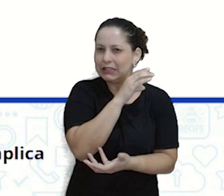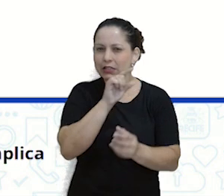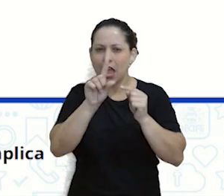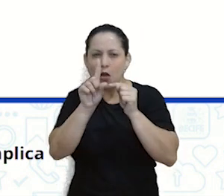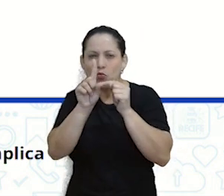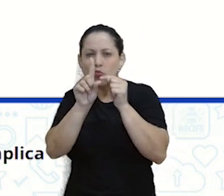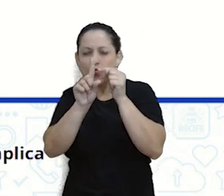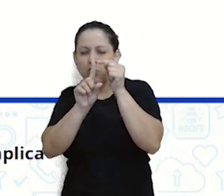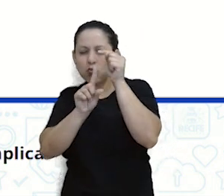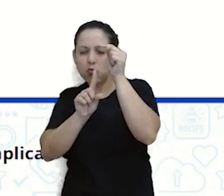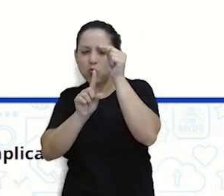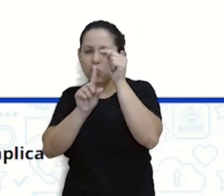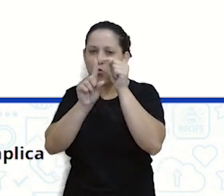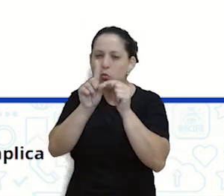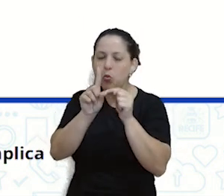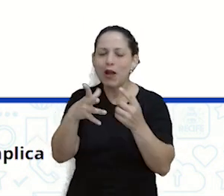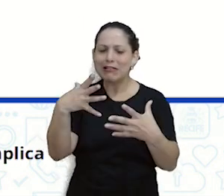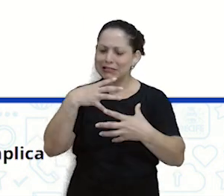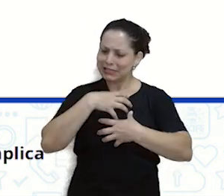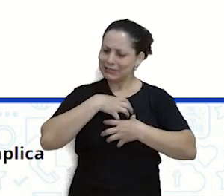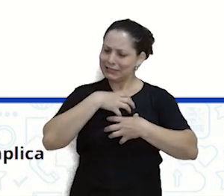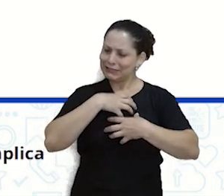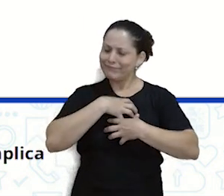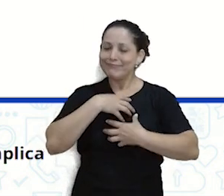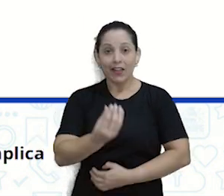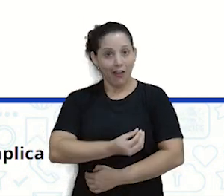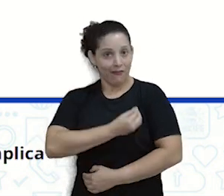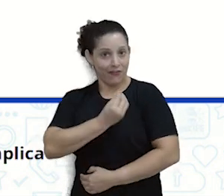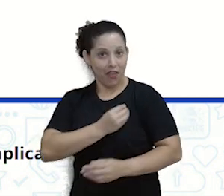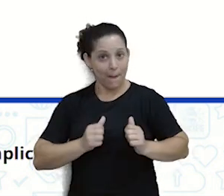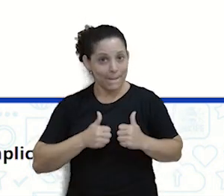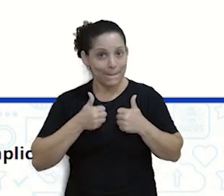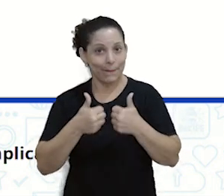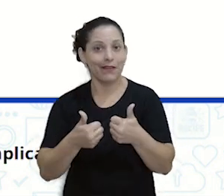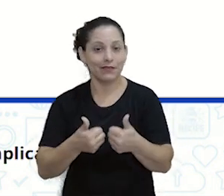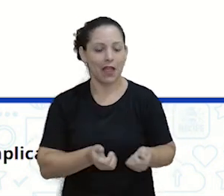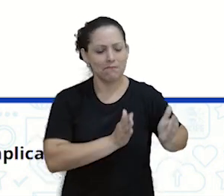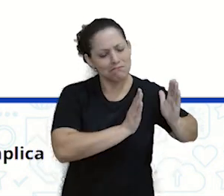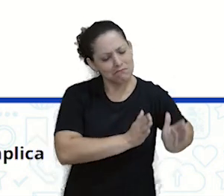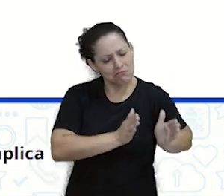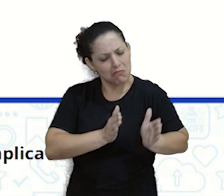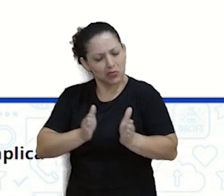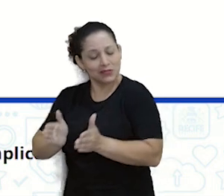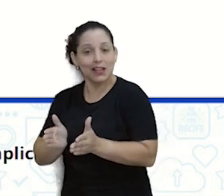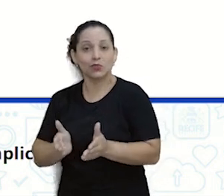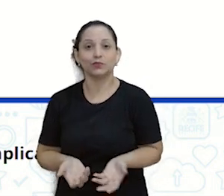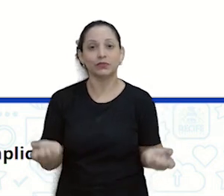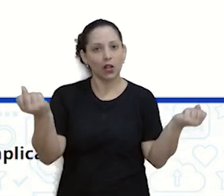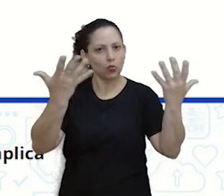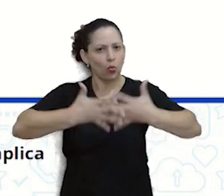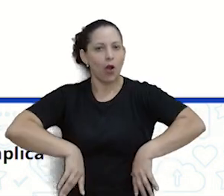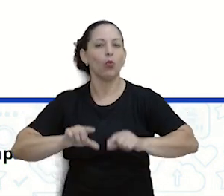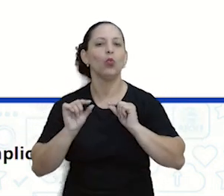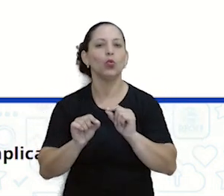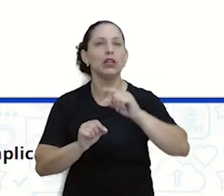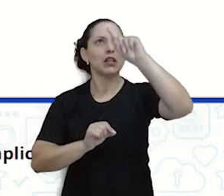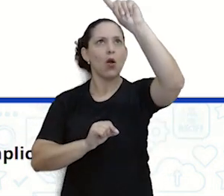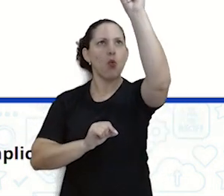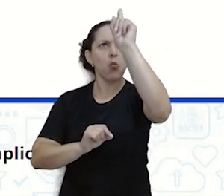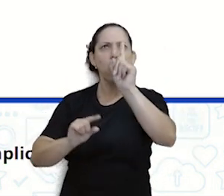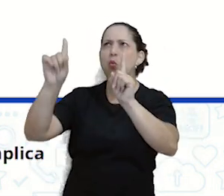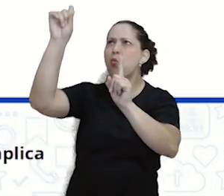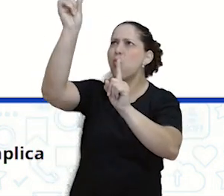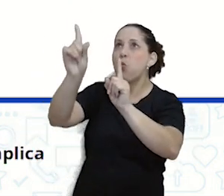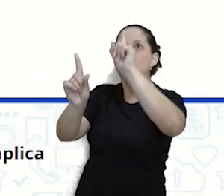temperatura gostosinha para todo mundo viver bem. Em seu processo natural, os raios ultravioletas passam